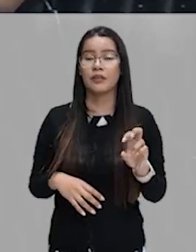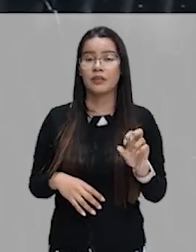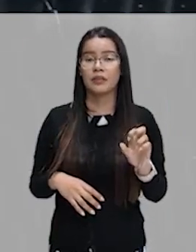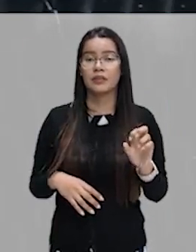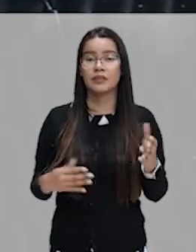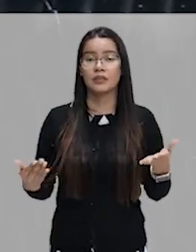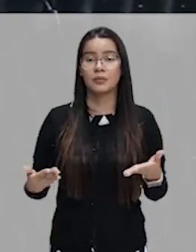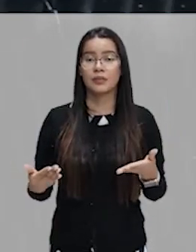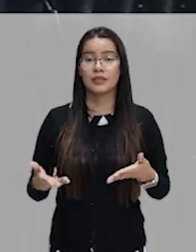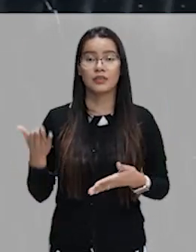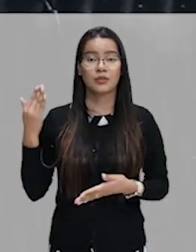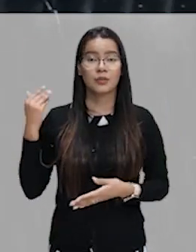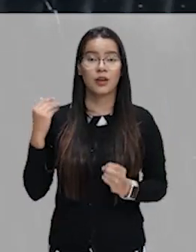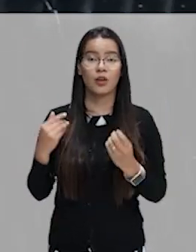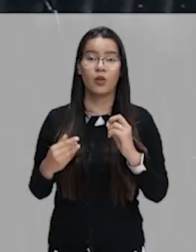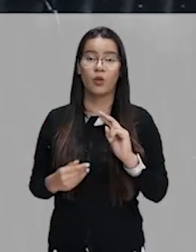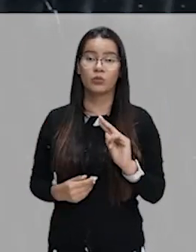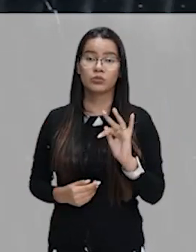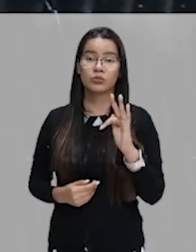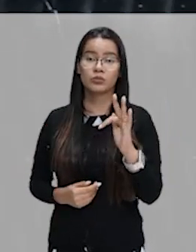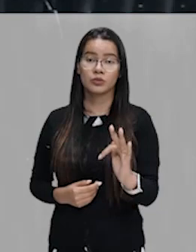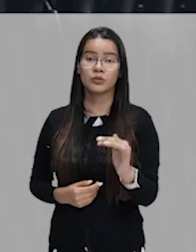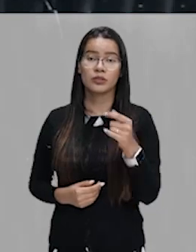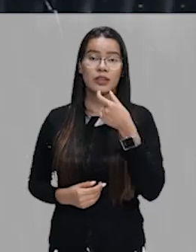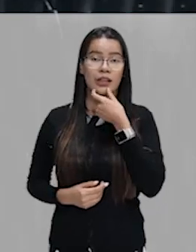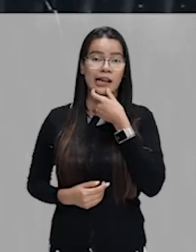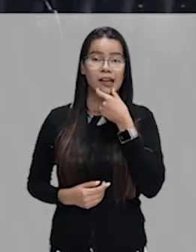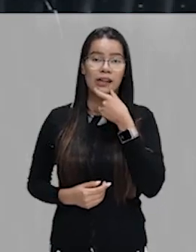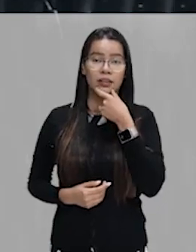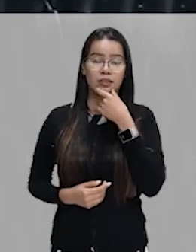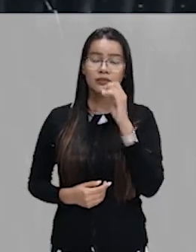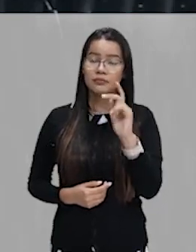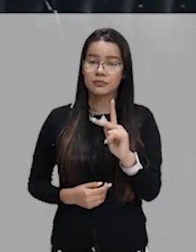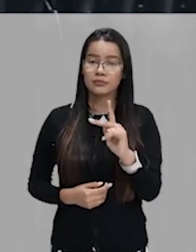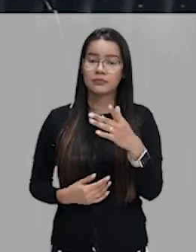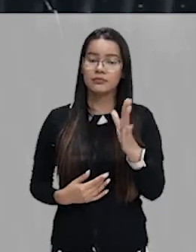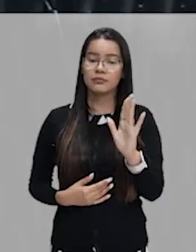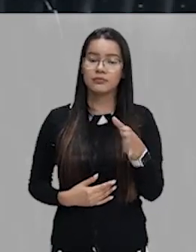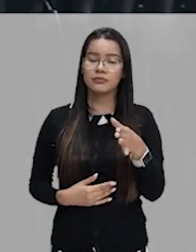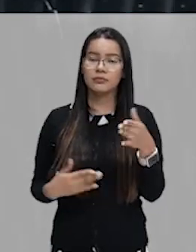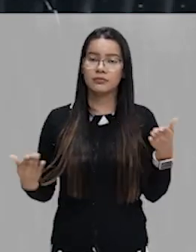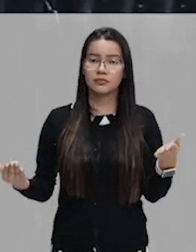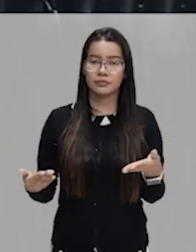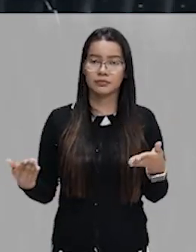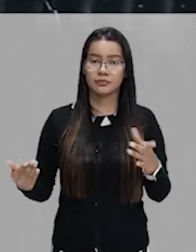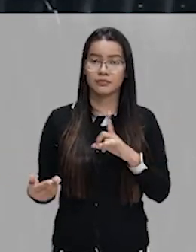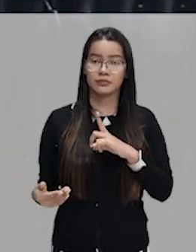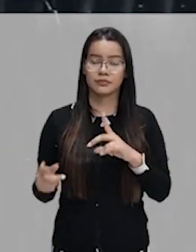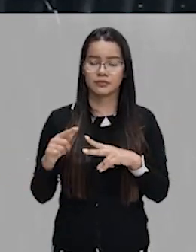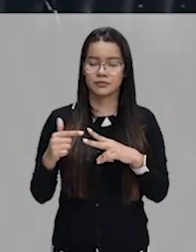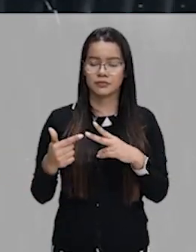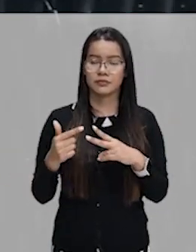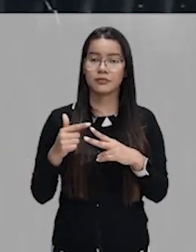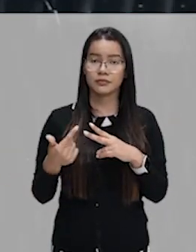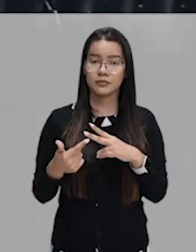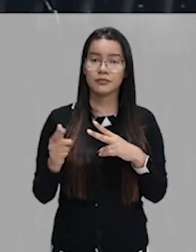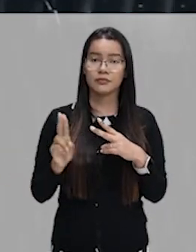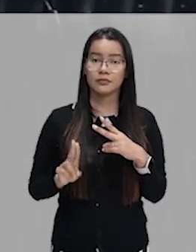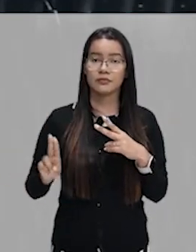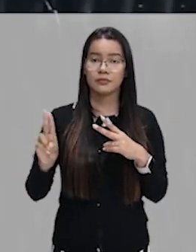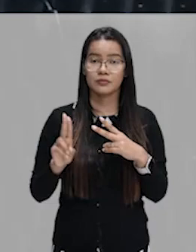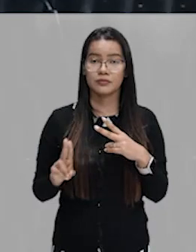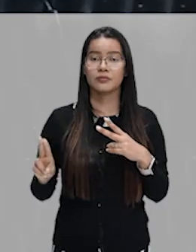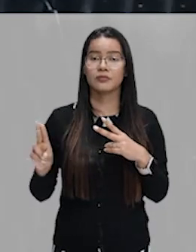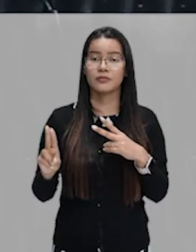no passado ou no futuro em língua inglesa. Na forma do presente, existem duas formas